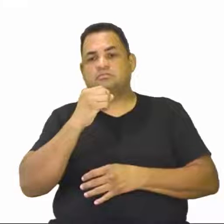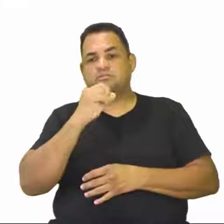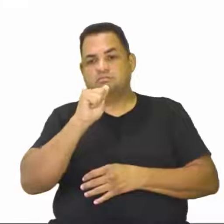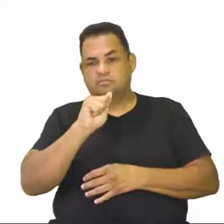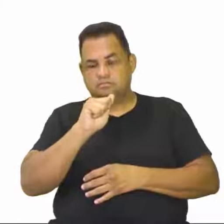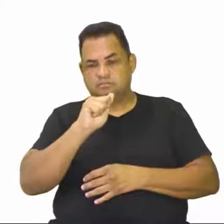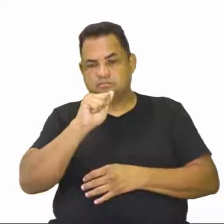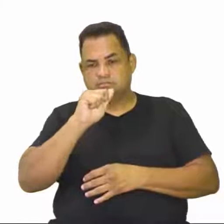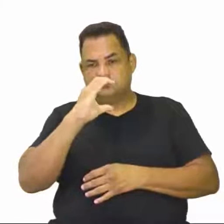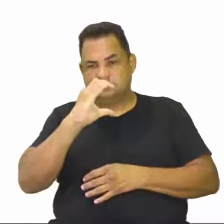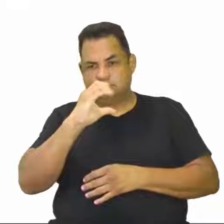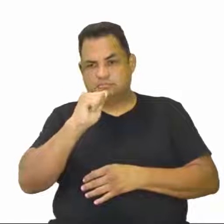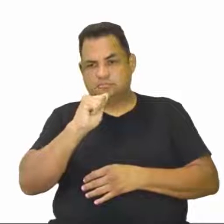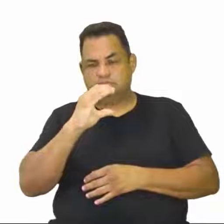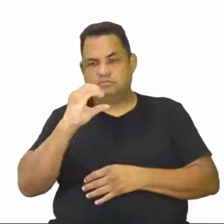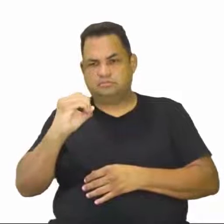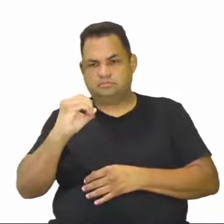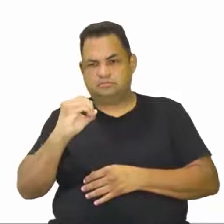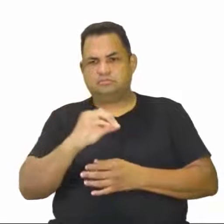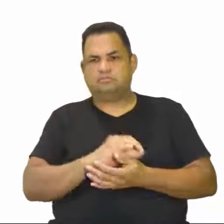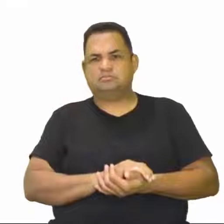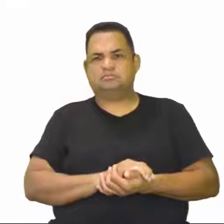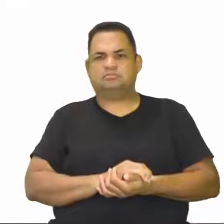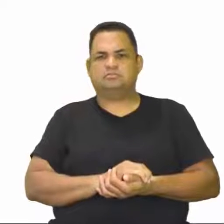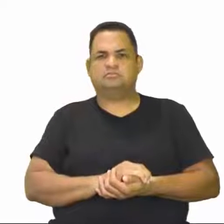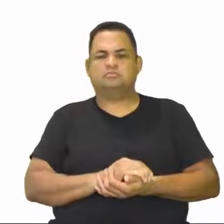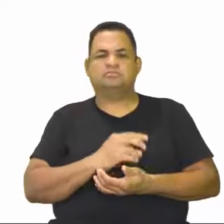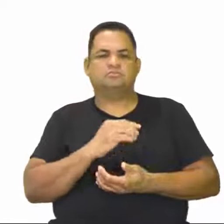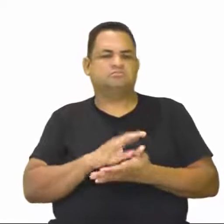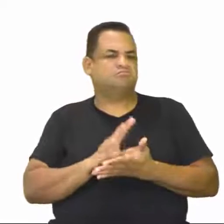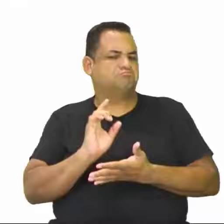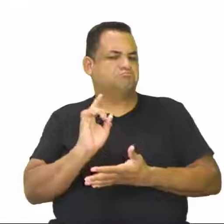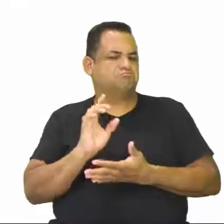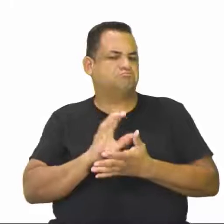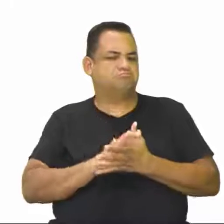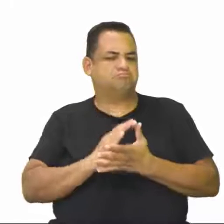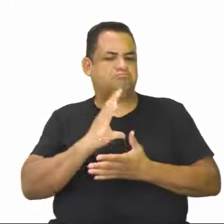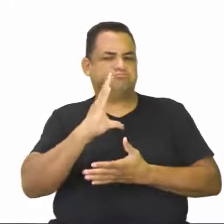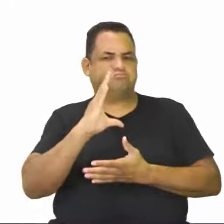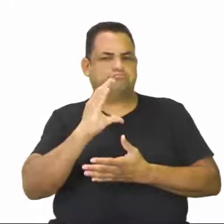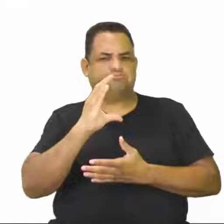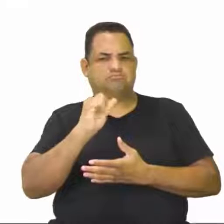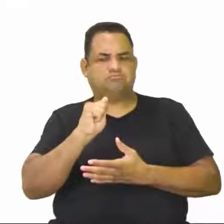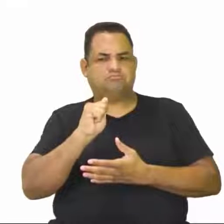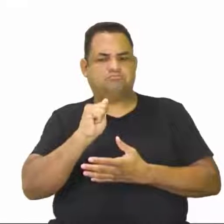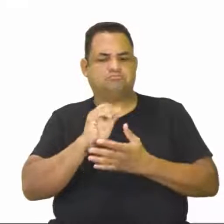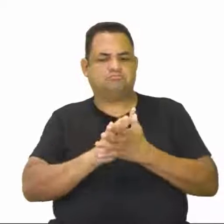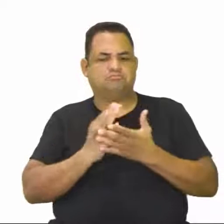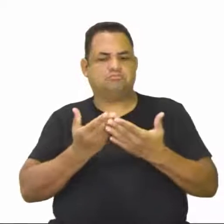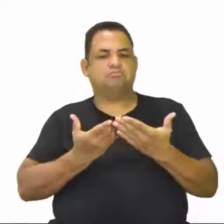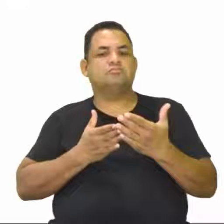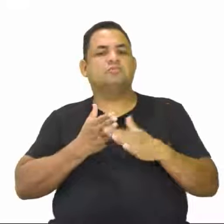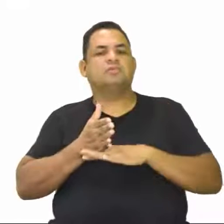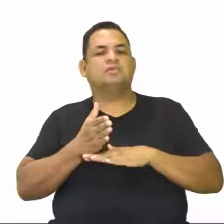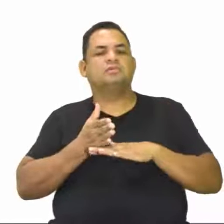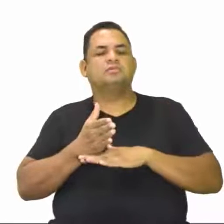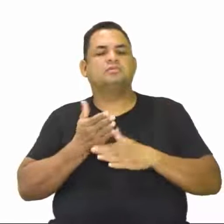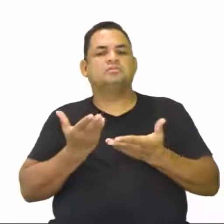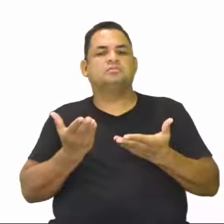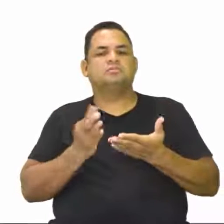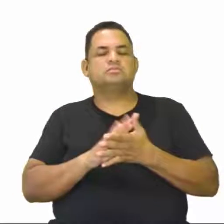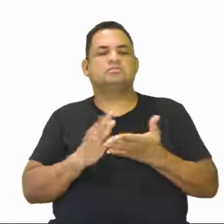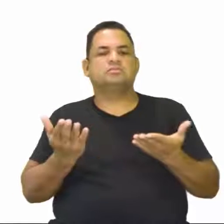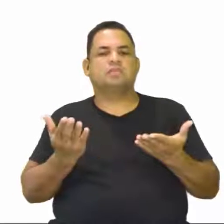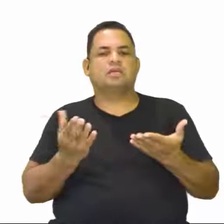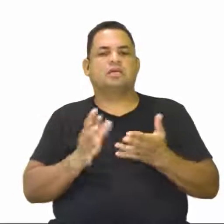que aqui eu estou mostrando somente o cálcio. Foi só o cálcio que participou da reação como reagente? Não,